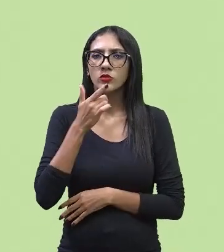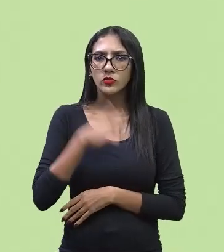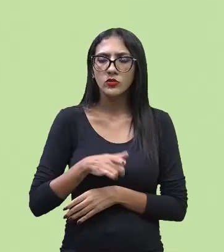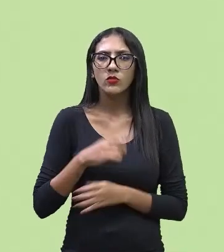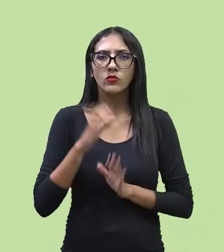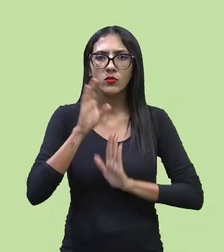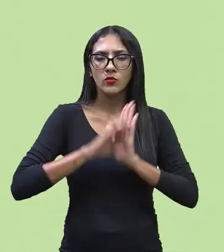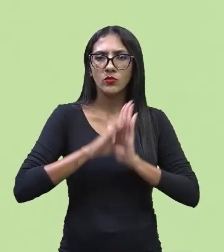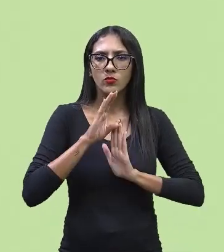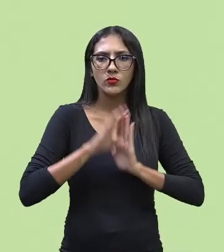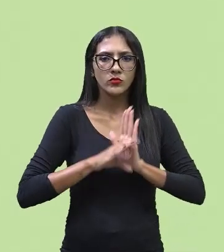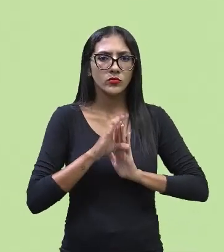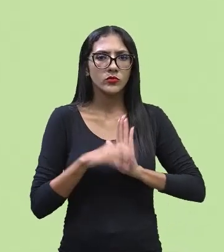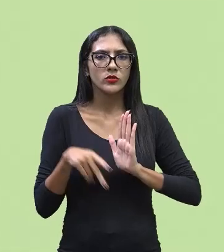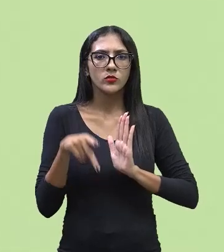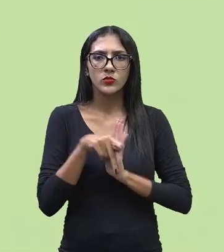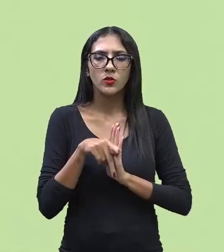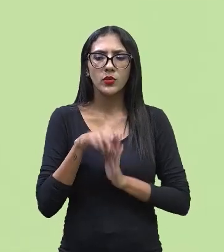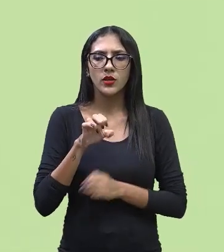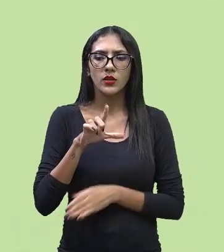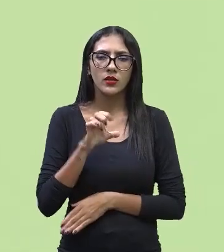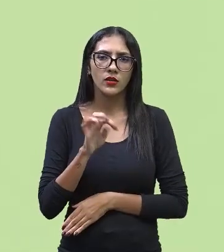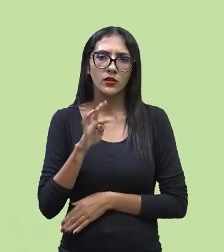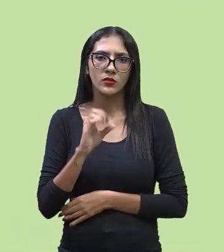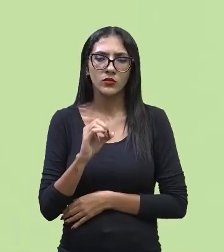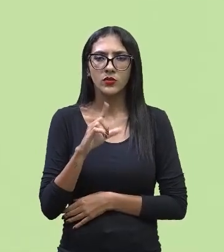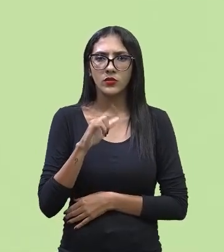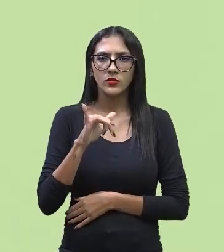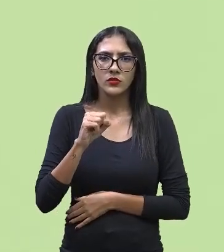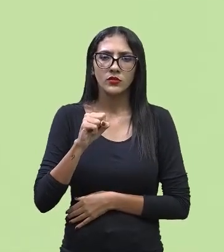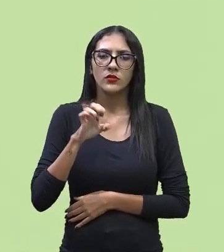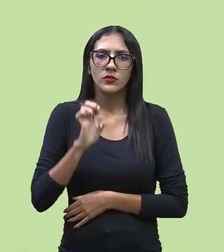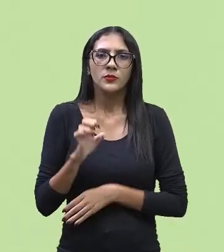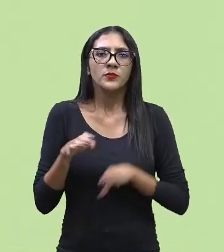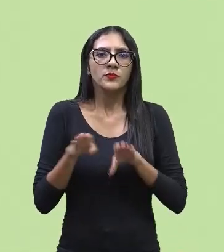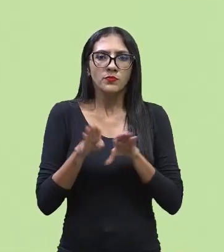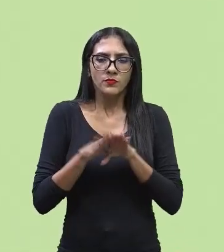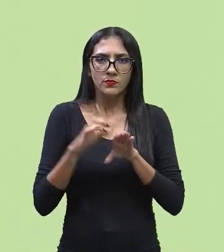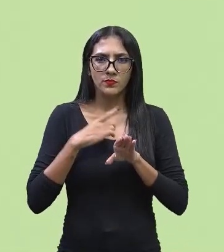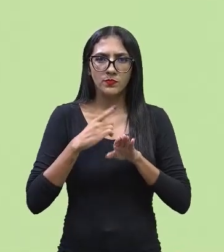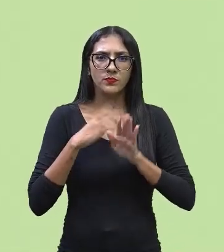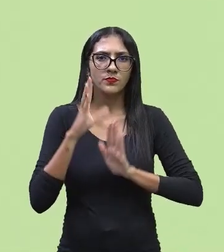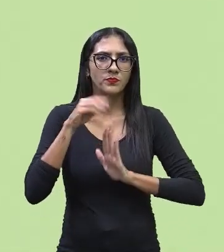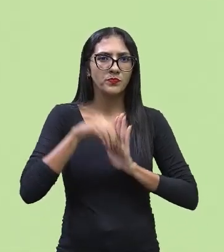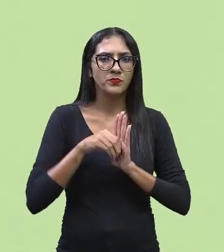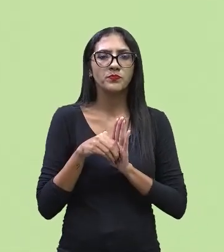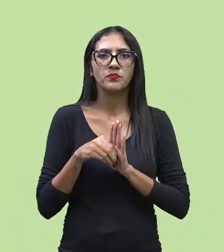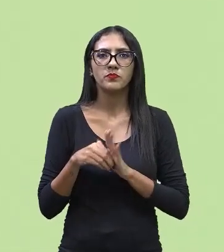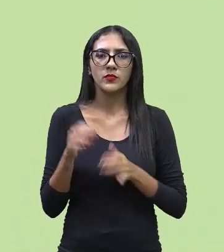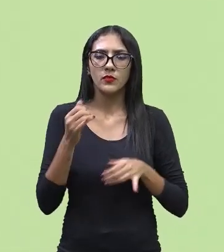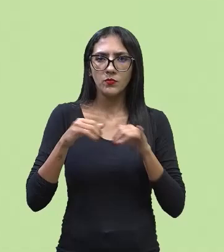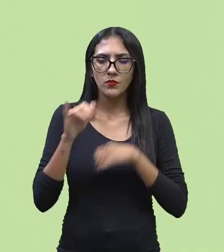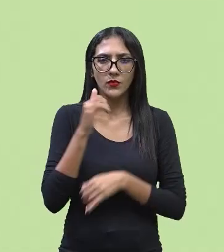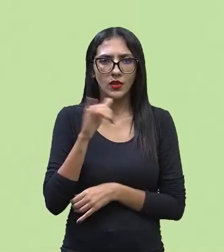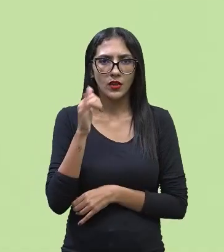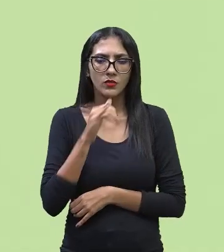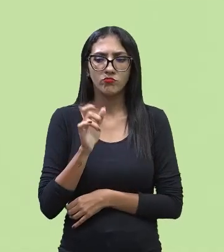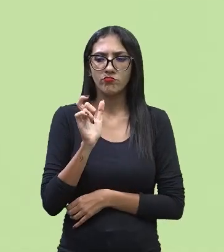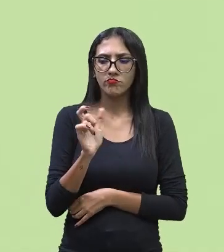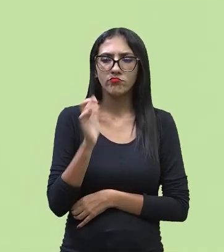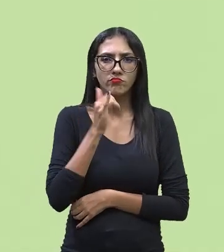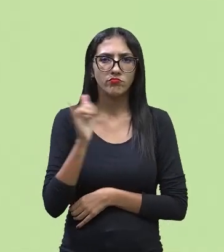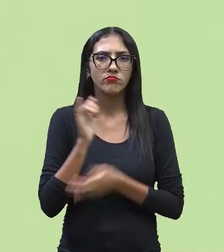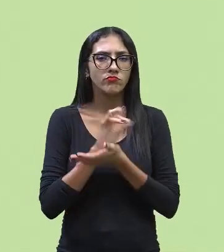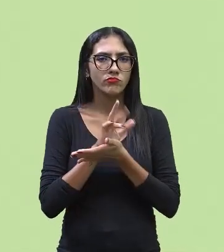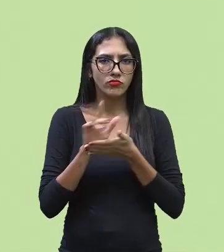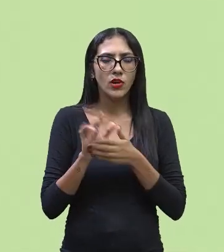os conceitos de eletrólise, tá? Então, a eletrólise está dentro da eletroquímica junto com as pilhas e baterias, né?